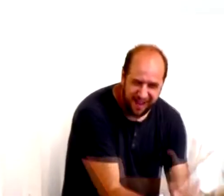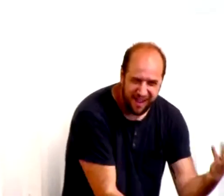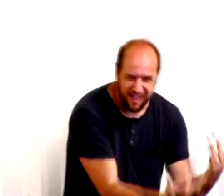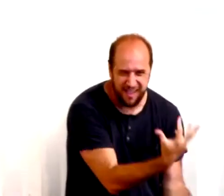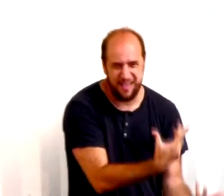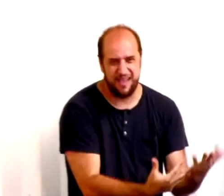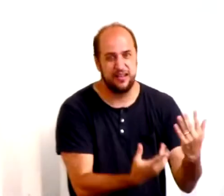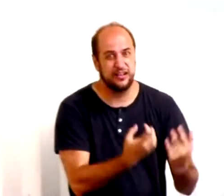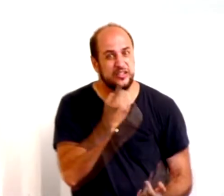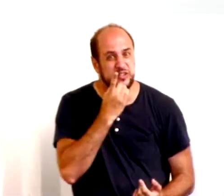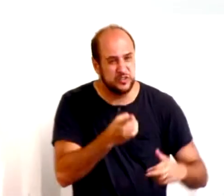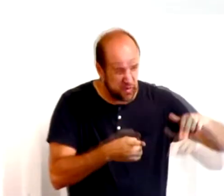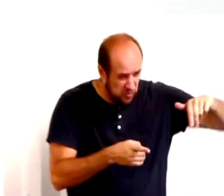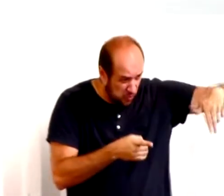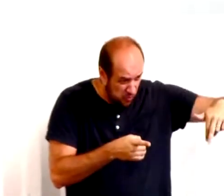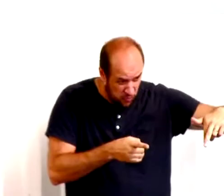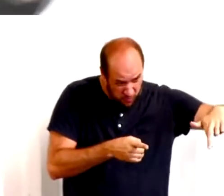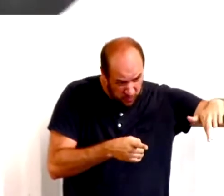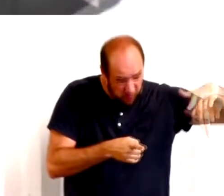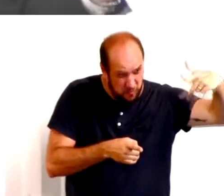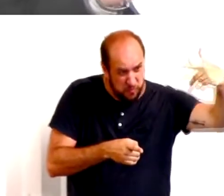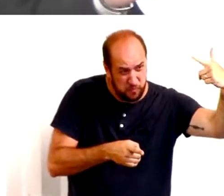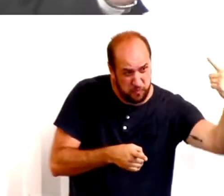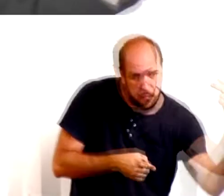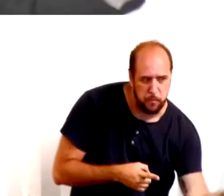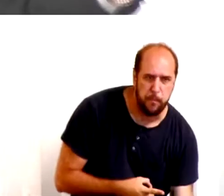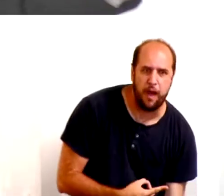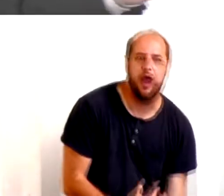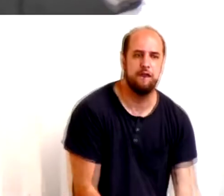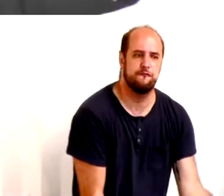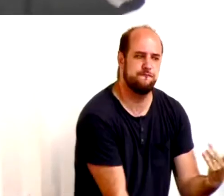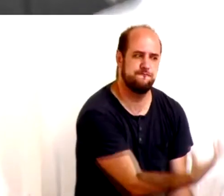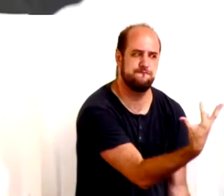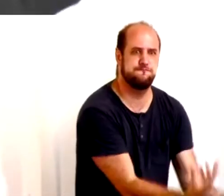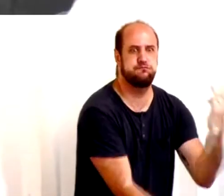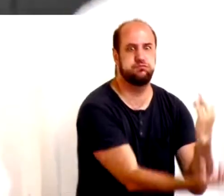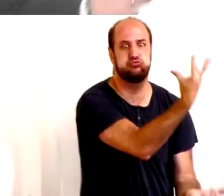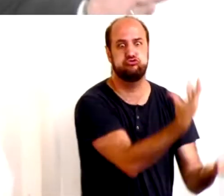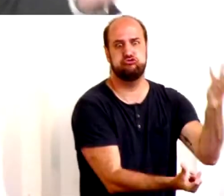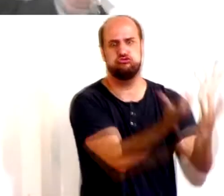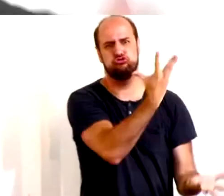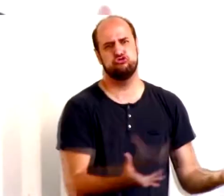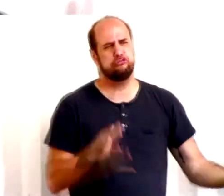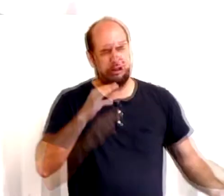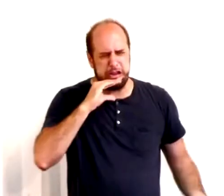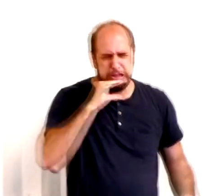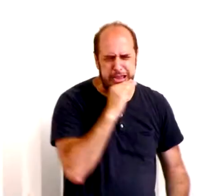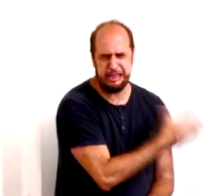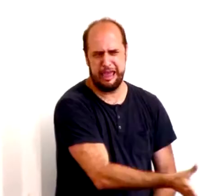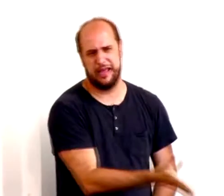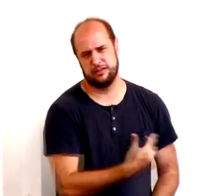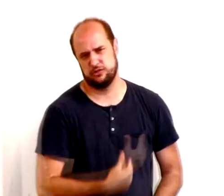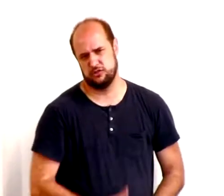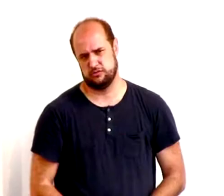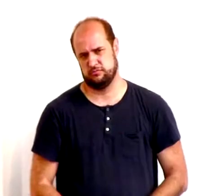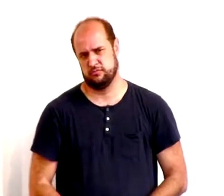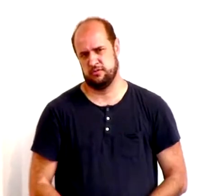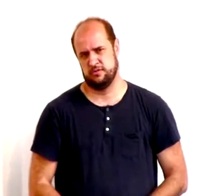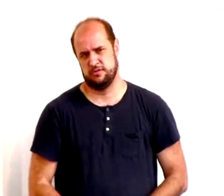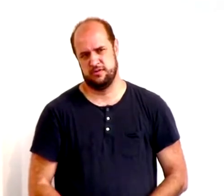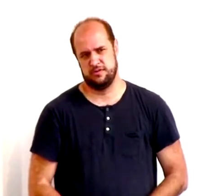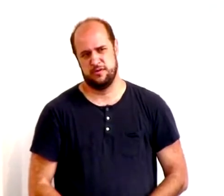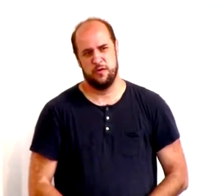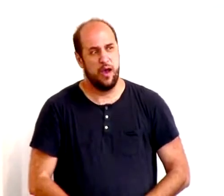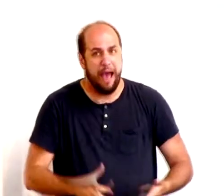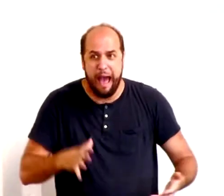pé de vocês vai resvalar, e o inferno com aquela boca aberta, quente e ardente está aguardando vocês.